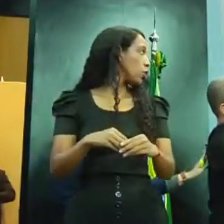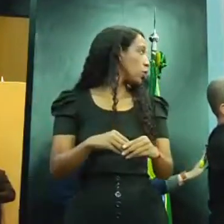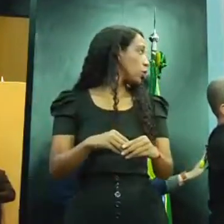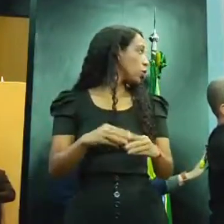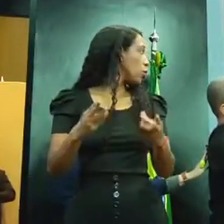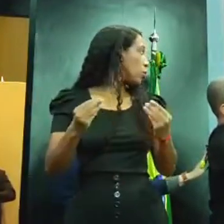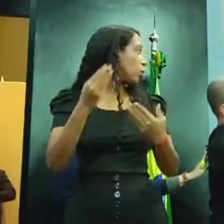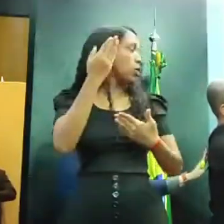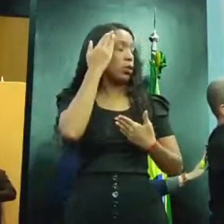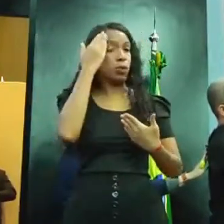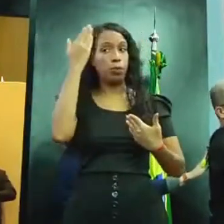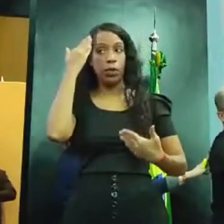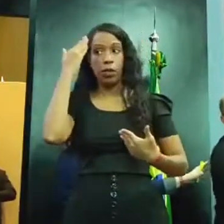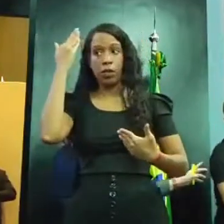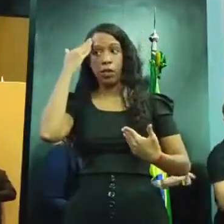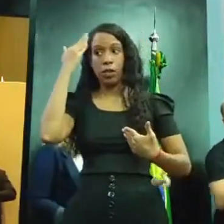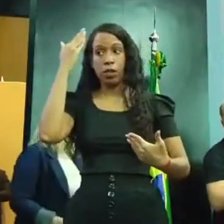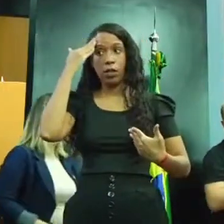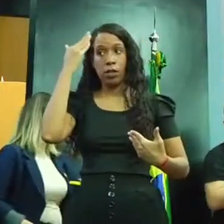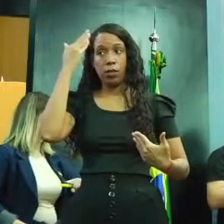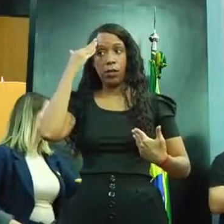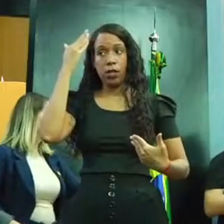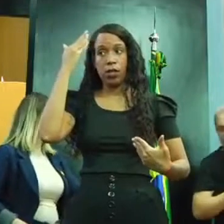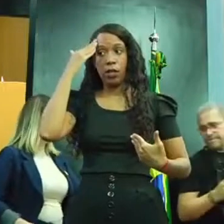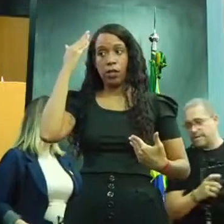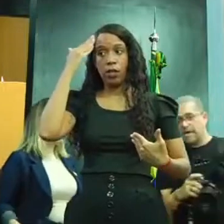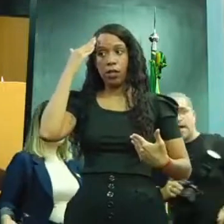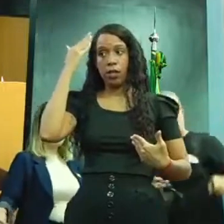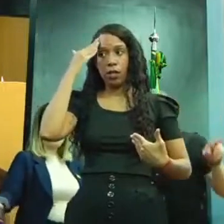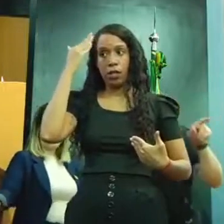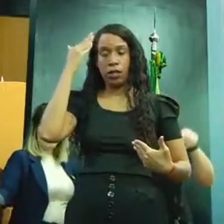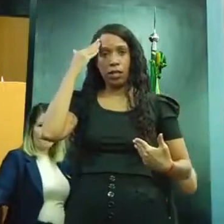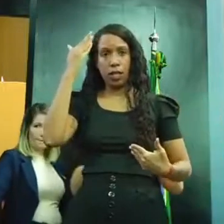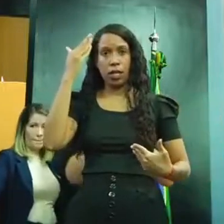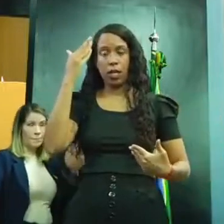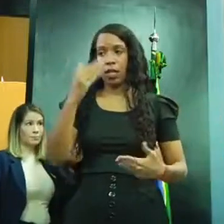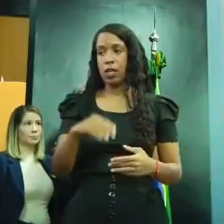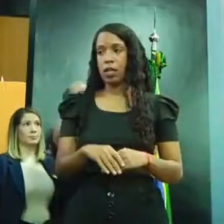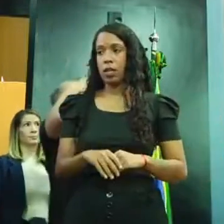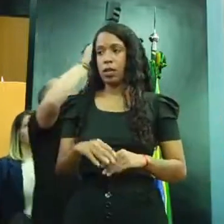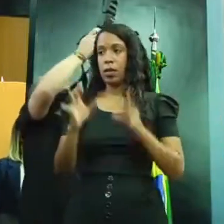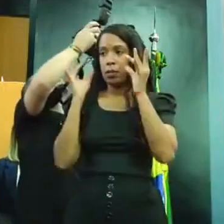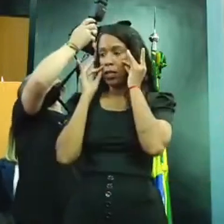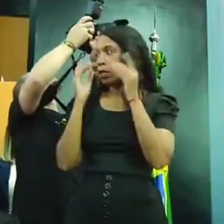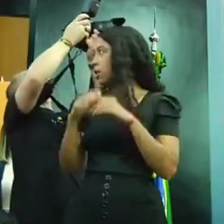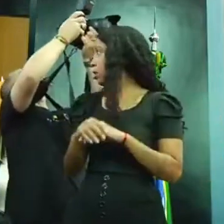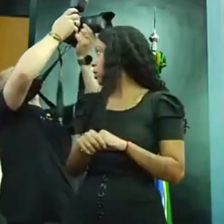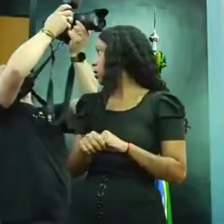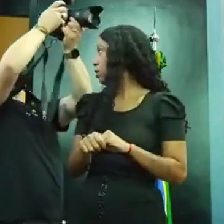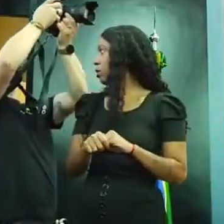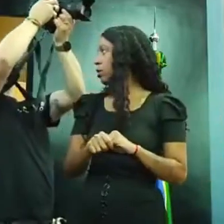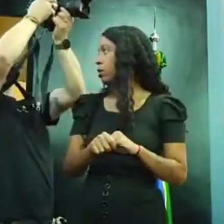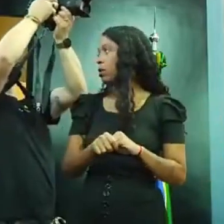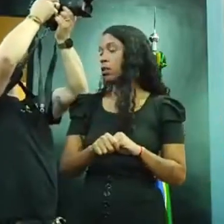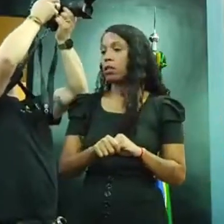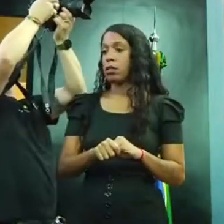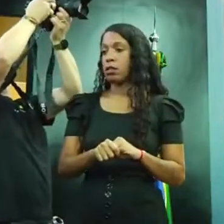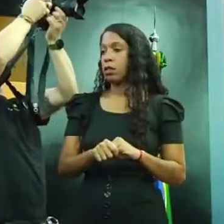presidente Lula, Márcio, todos que estão aqui, transmitam, por favor, ao presidente os meus